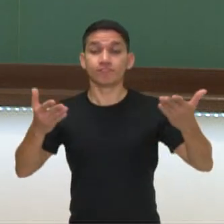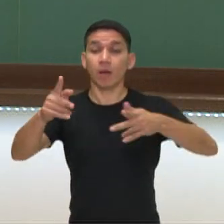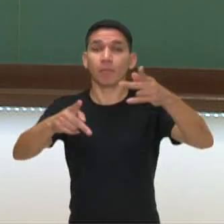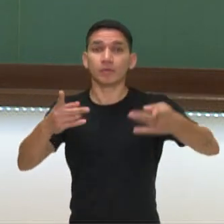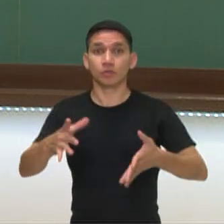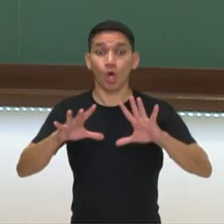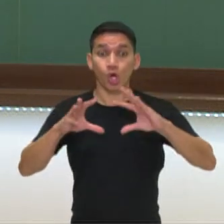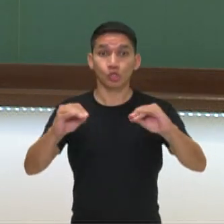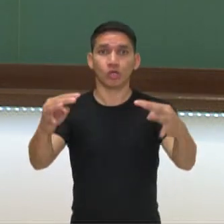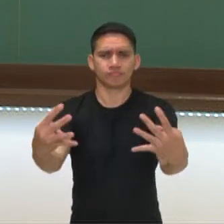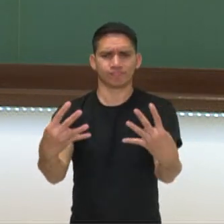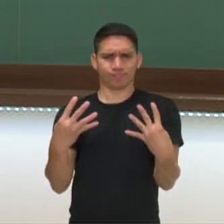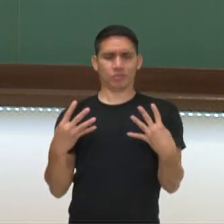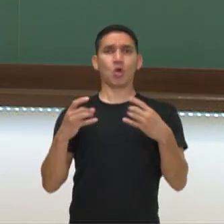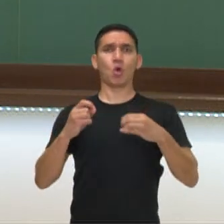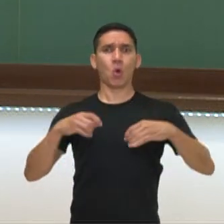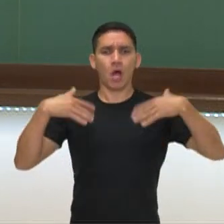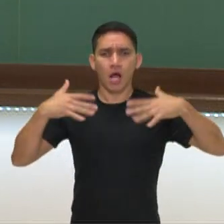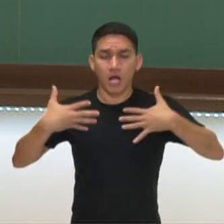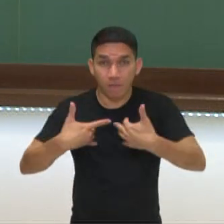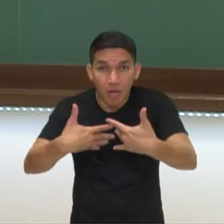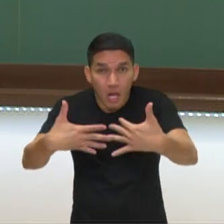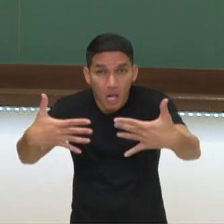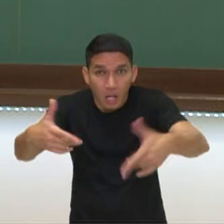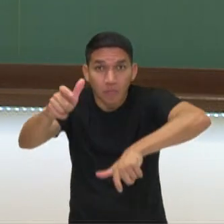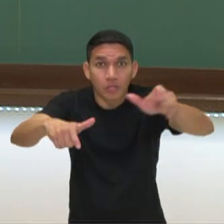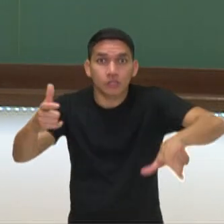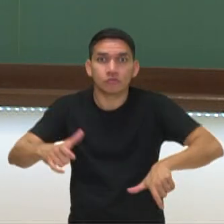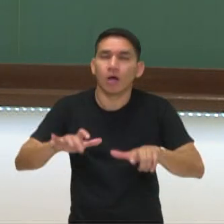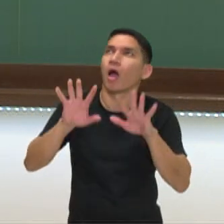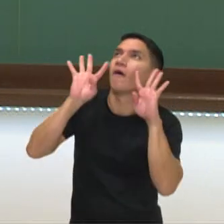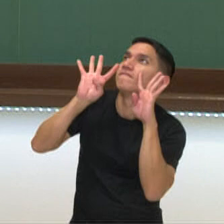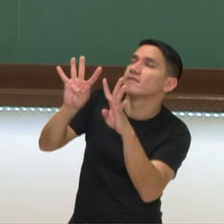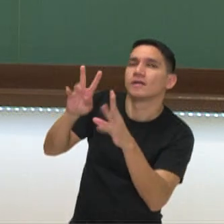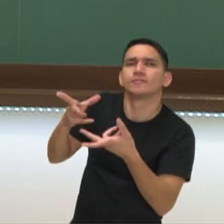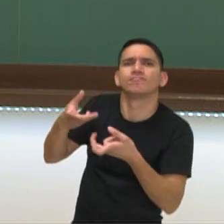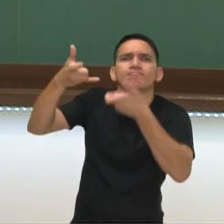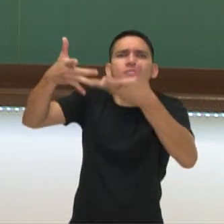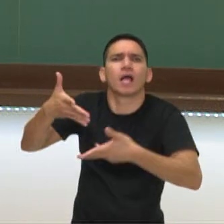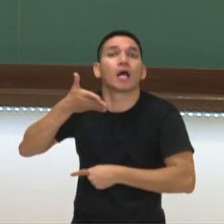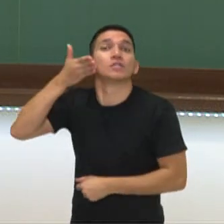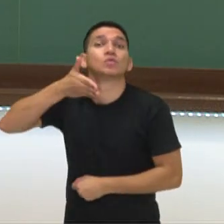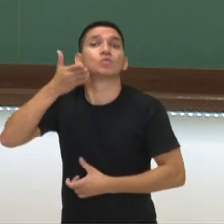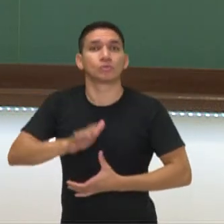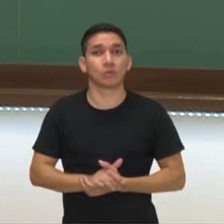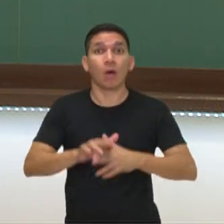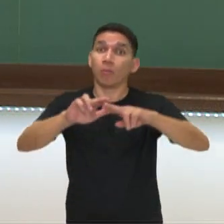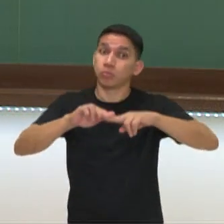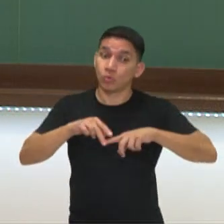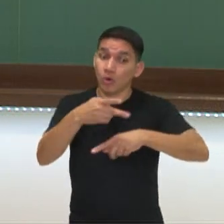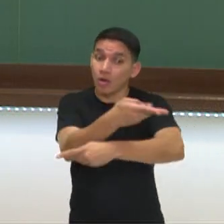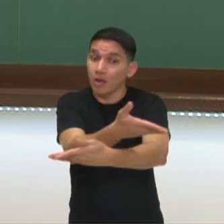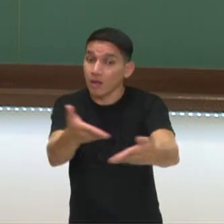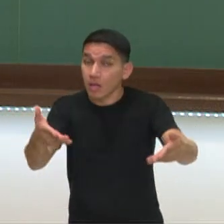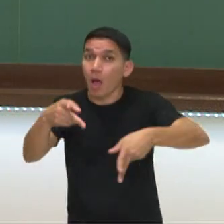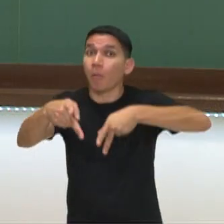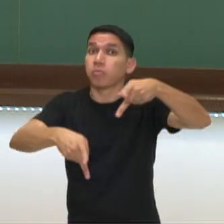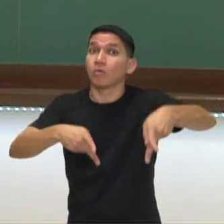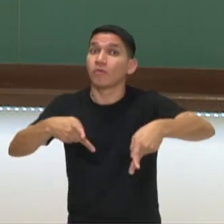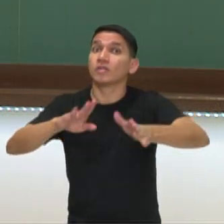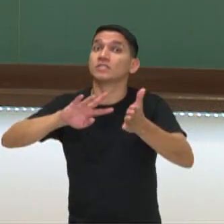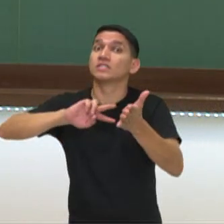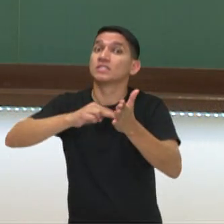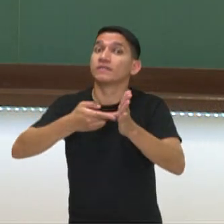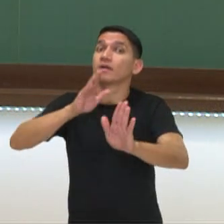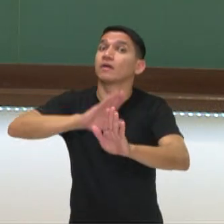povo todo está ali, muita gente reunida para vê-lo falar. Portanto, há uma aprovação popular ao que ele está